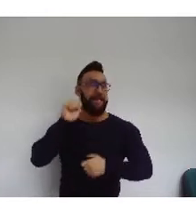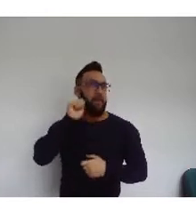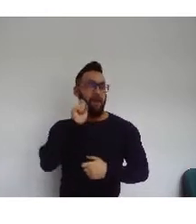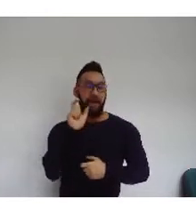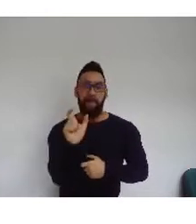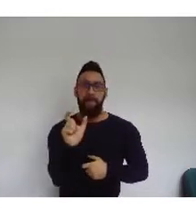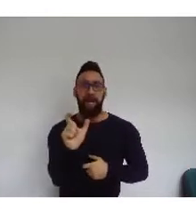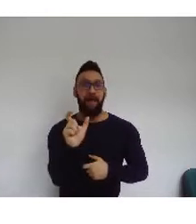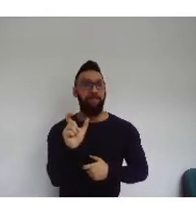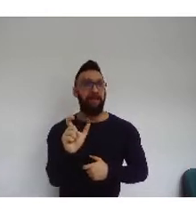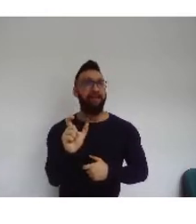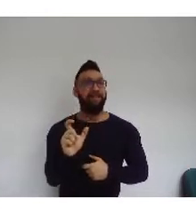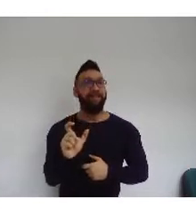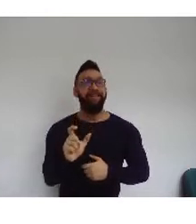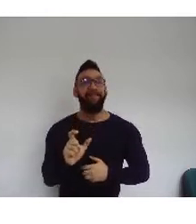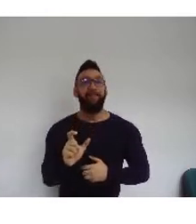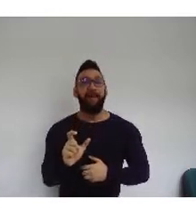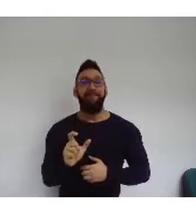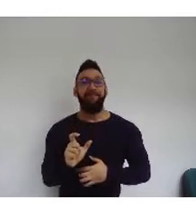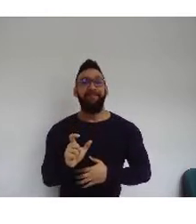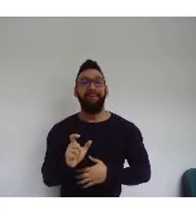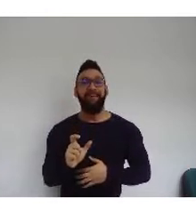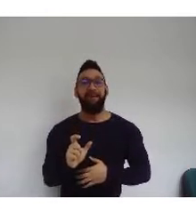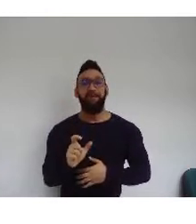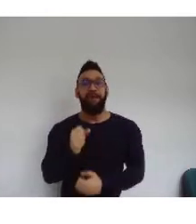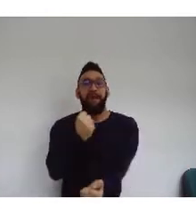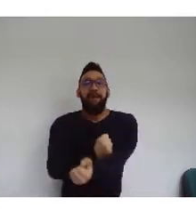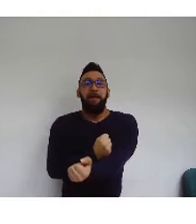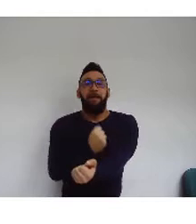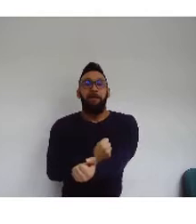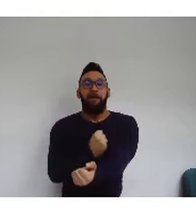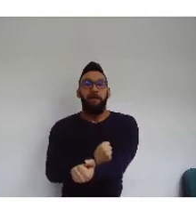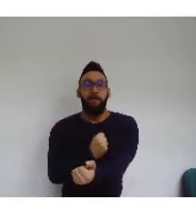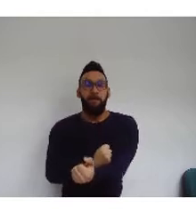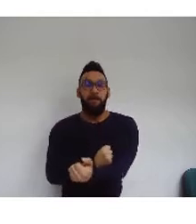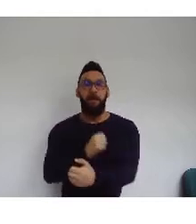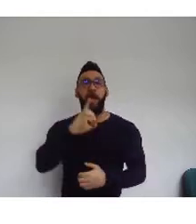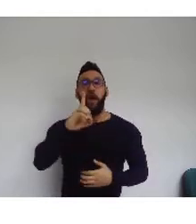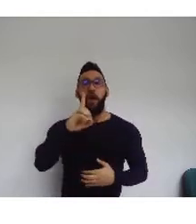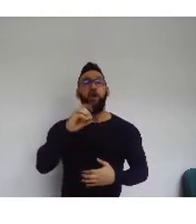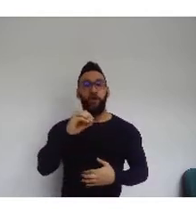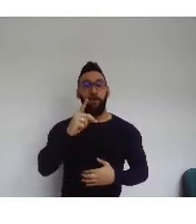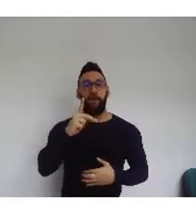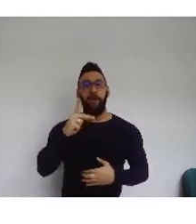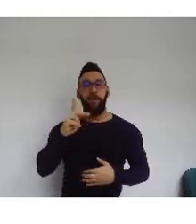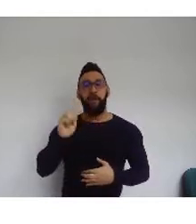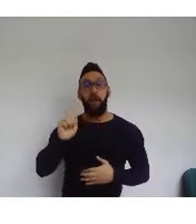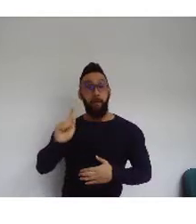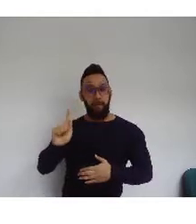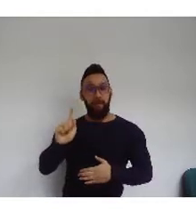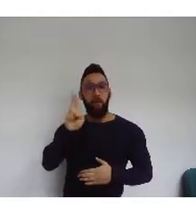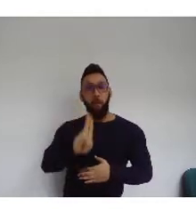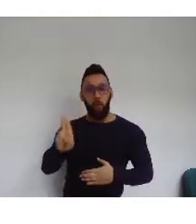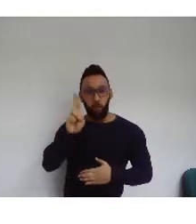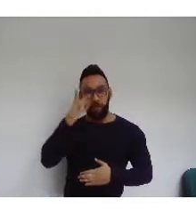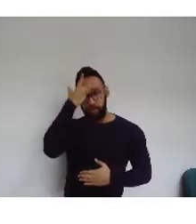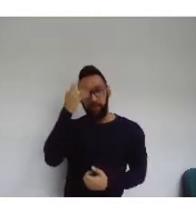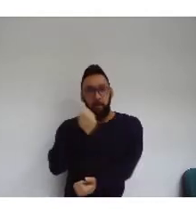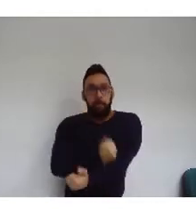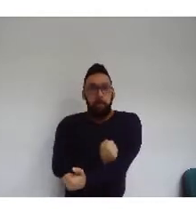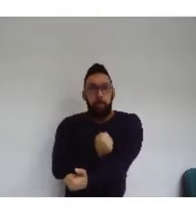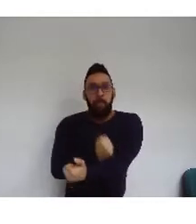conhecem, parece que é mais bem conhecido do que eu sabia. É como uma prática, uma prática